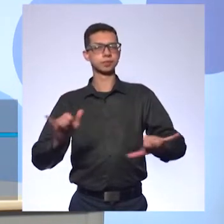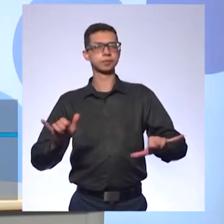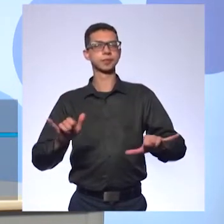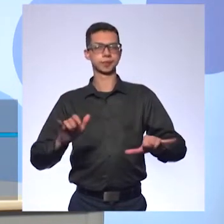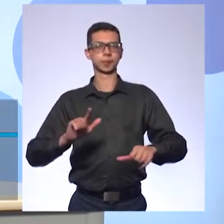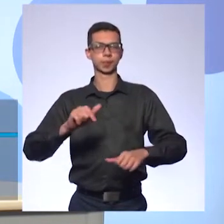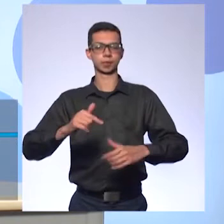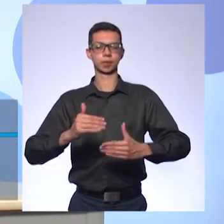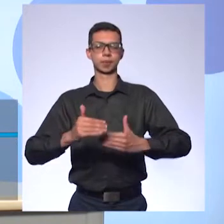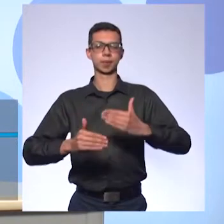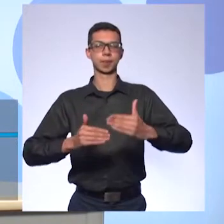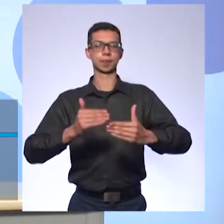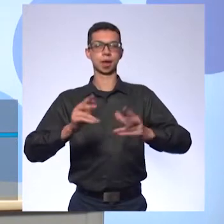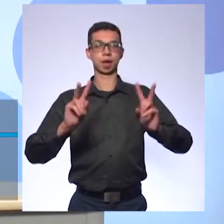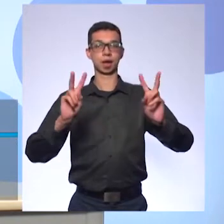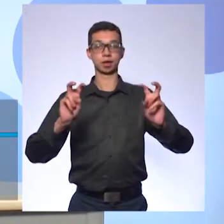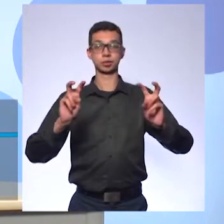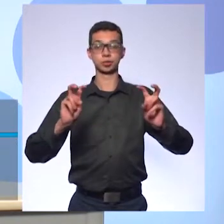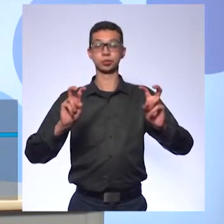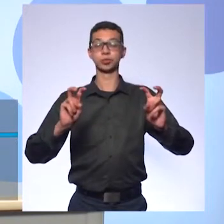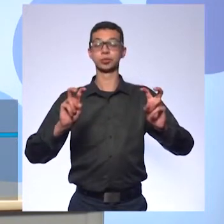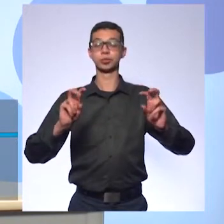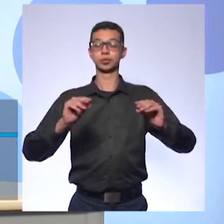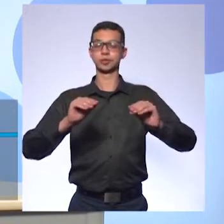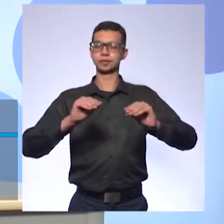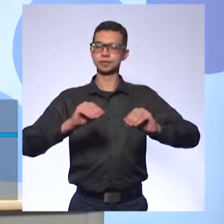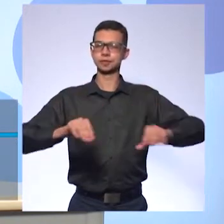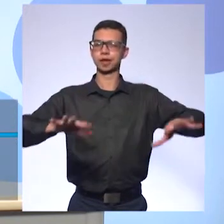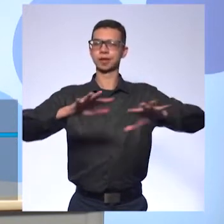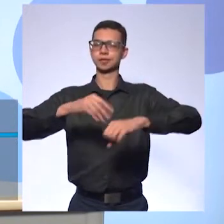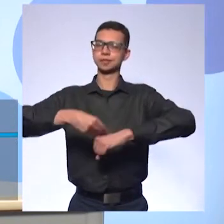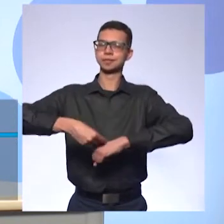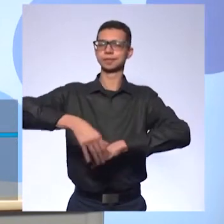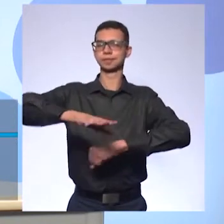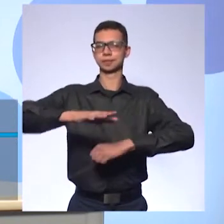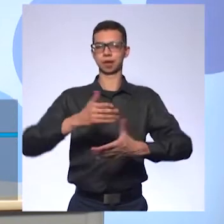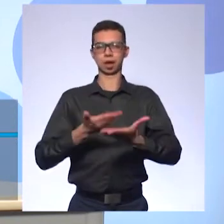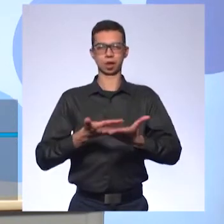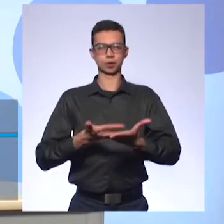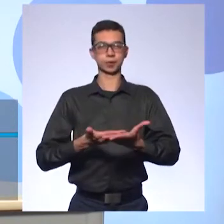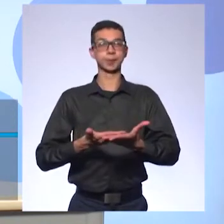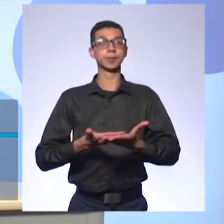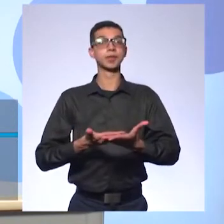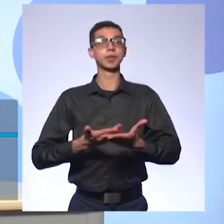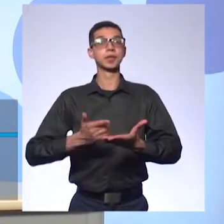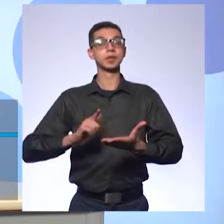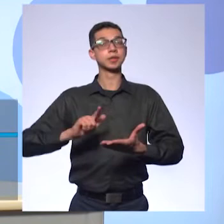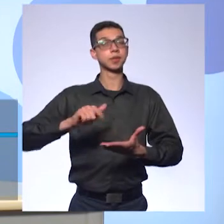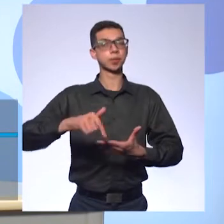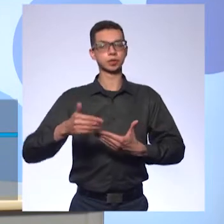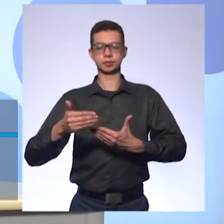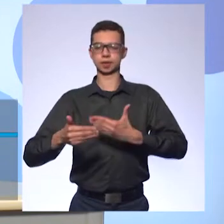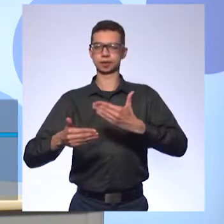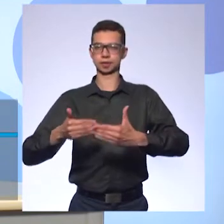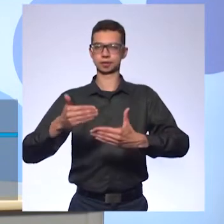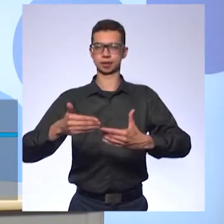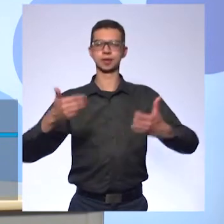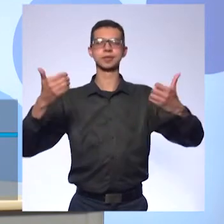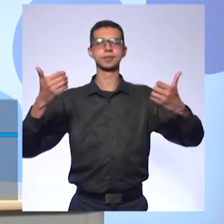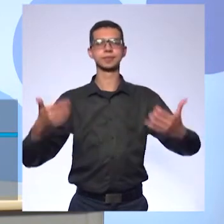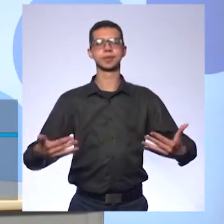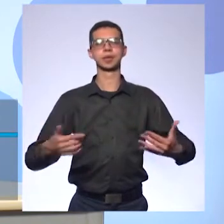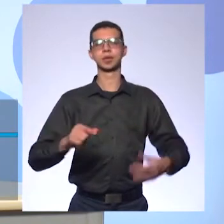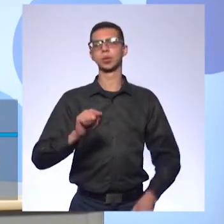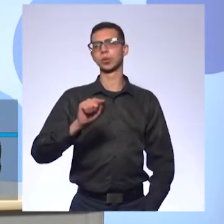vamos desenvolver na nossa aula. Já na sequência, nós vamos falar um pouquinho sobre a questão